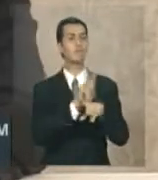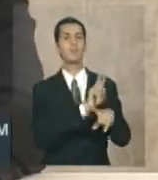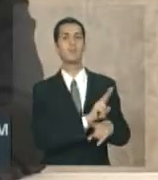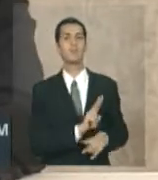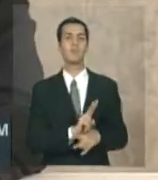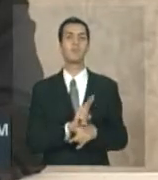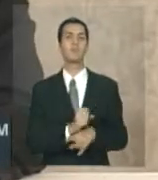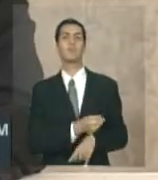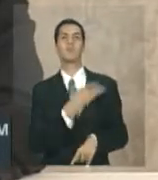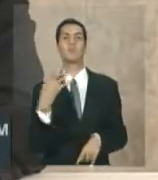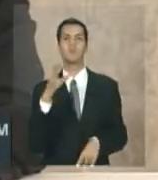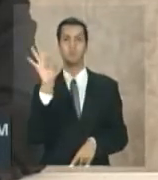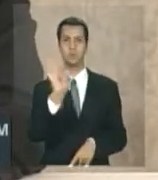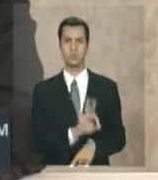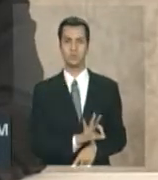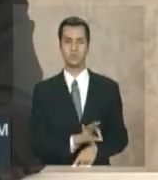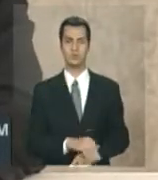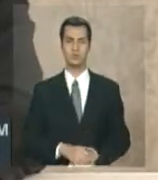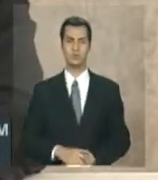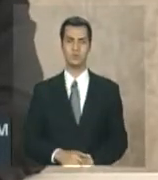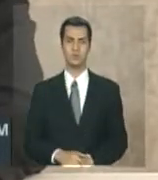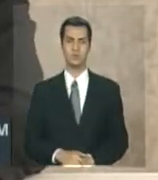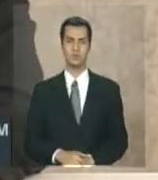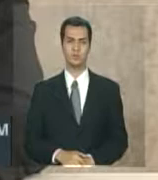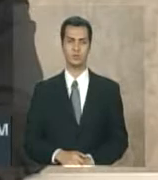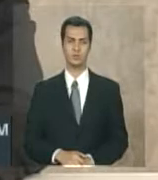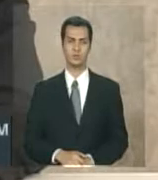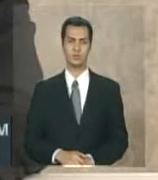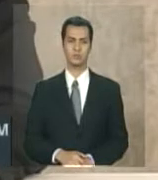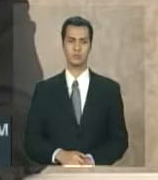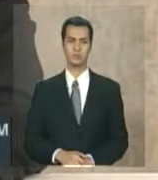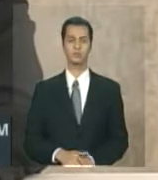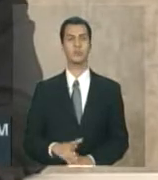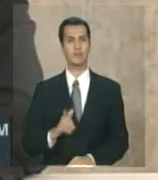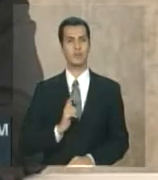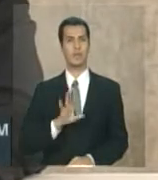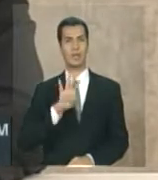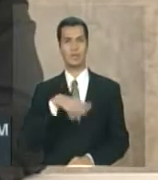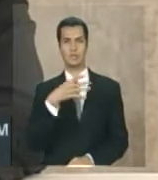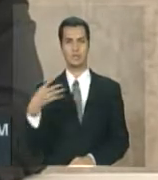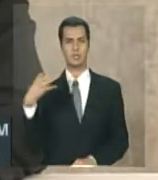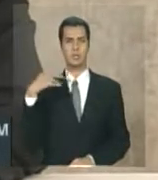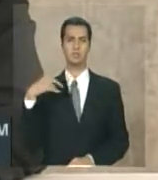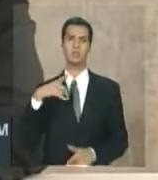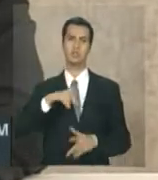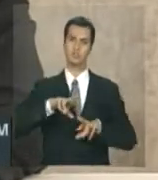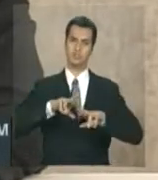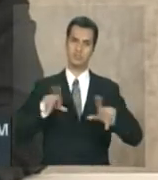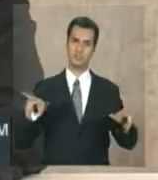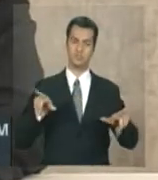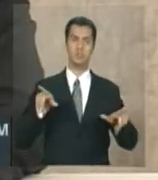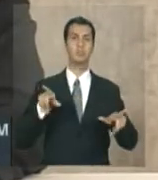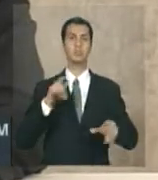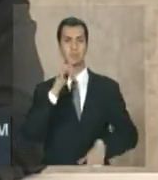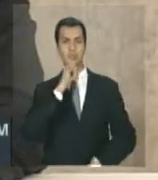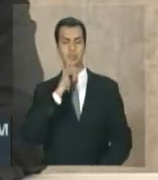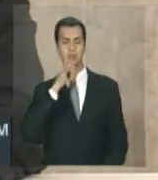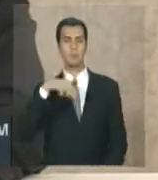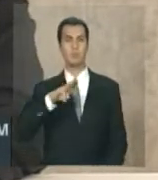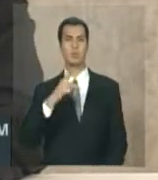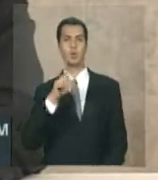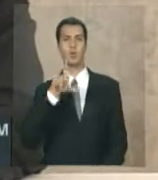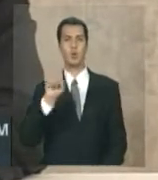perdida. Sabemos que há uma diferença de calendário, a safra de milho já está com um calendário